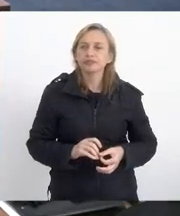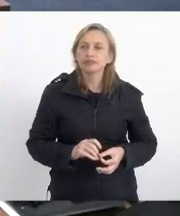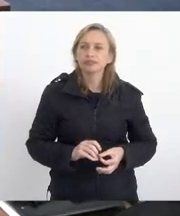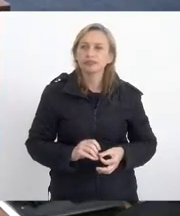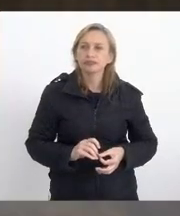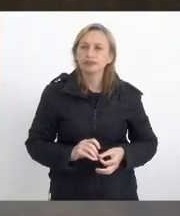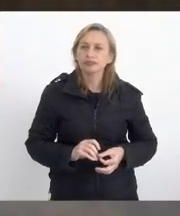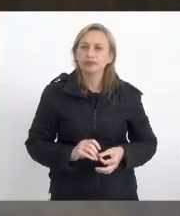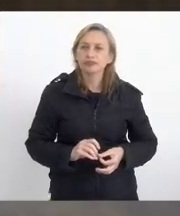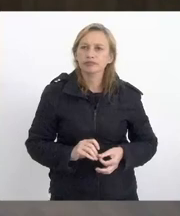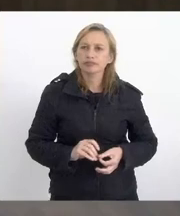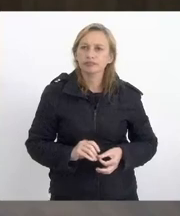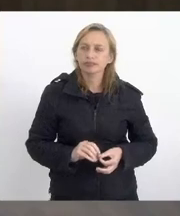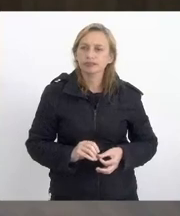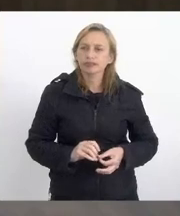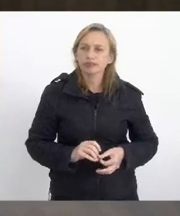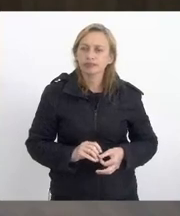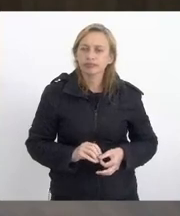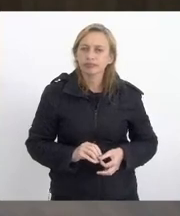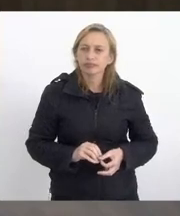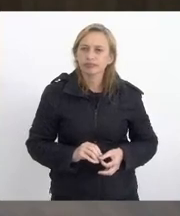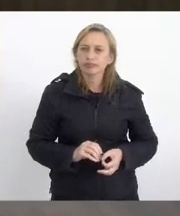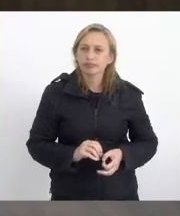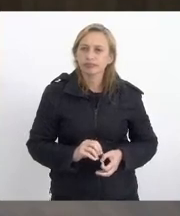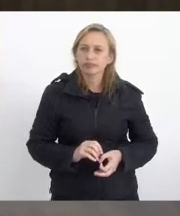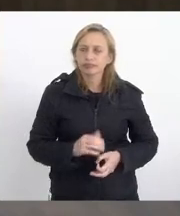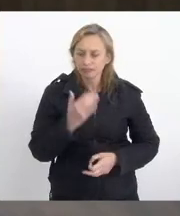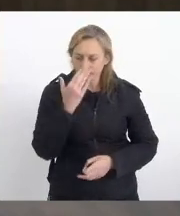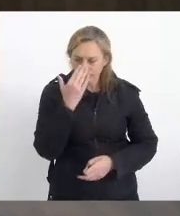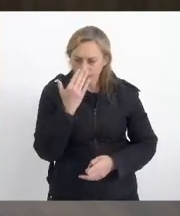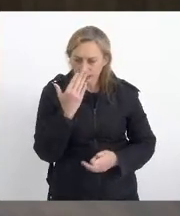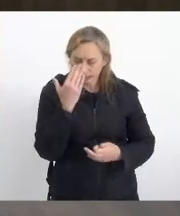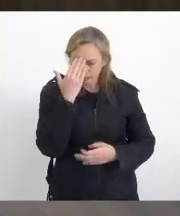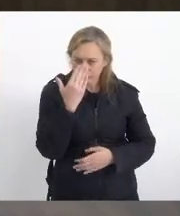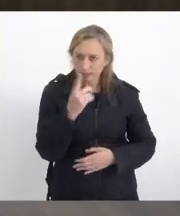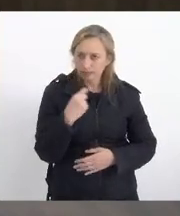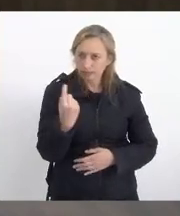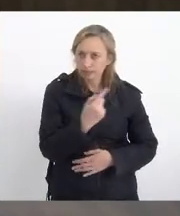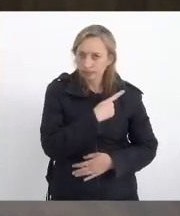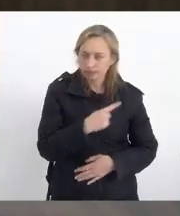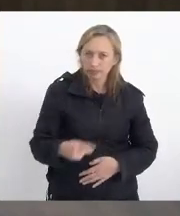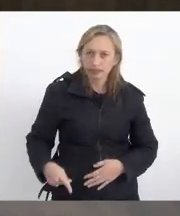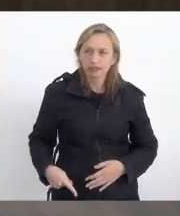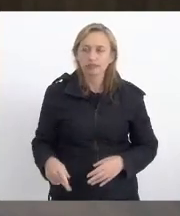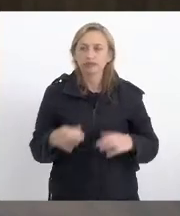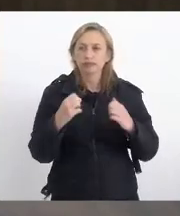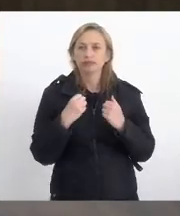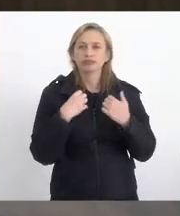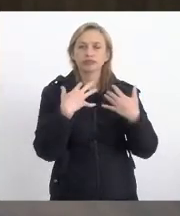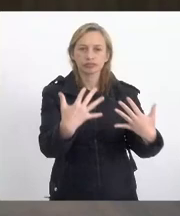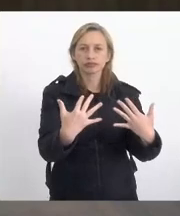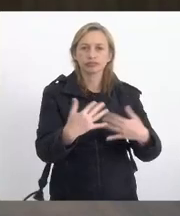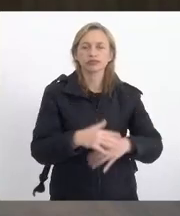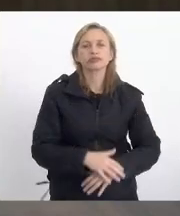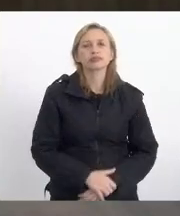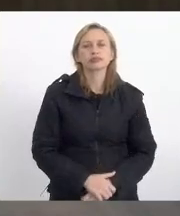Cumprimentando o nosso presidente dessa audiência,